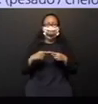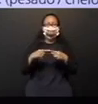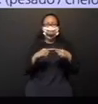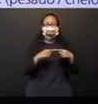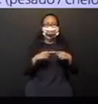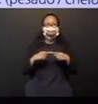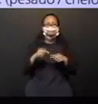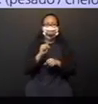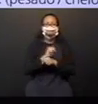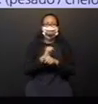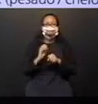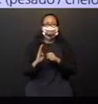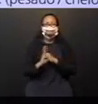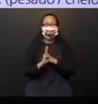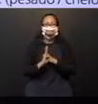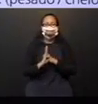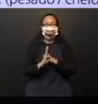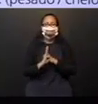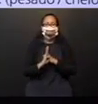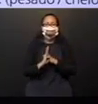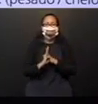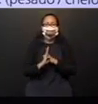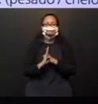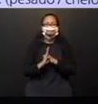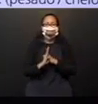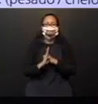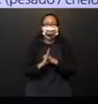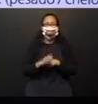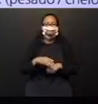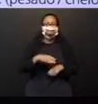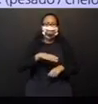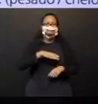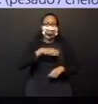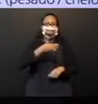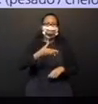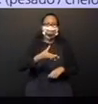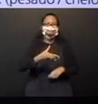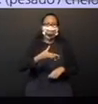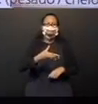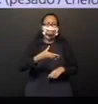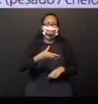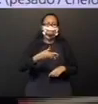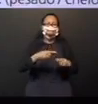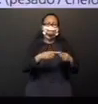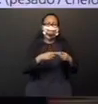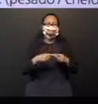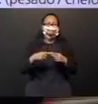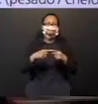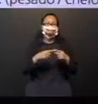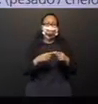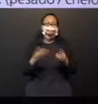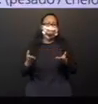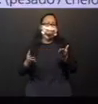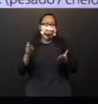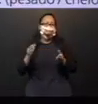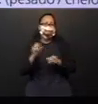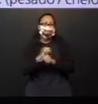os substantivos. Então, corajoso vai concordar com qual substantivo? Olha